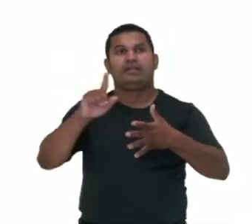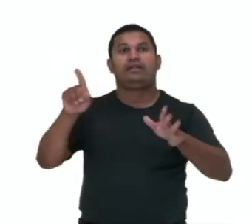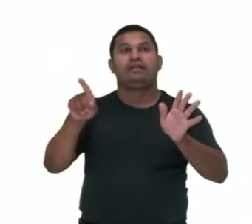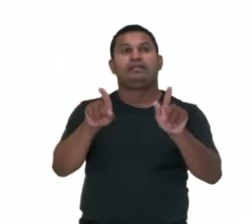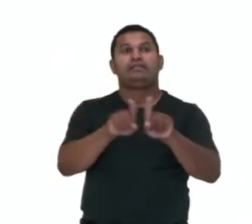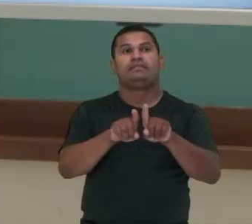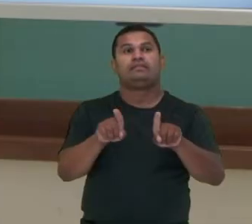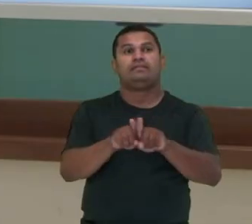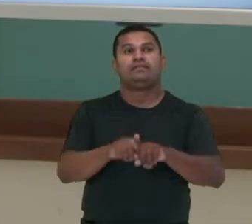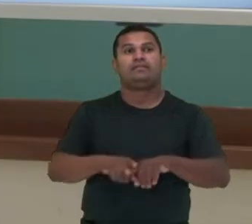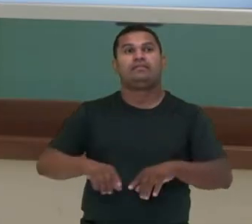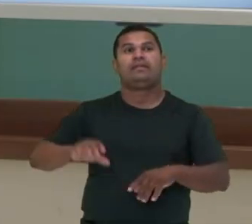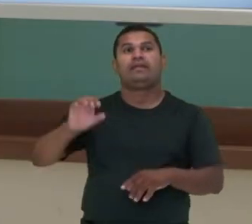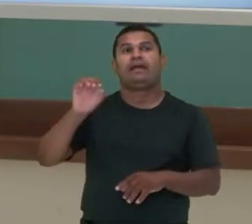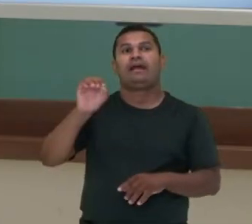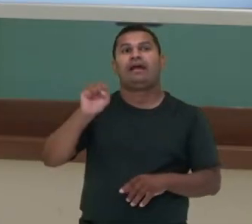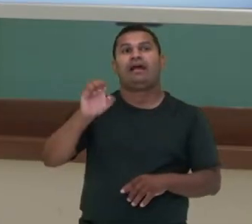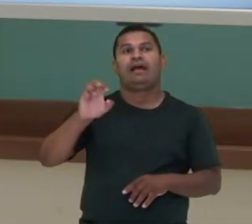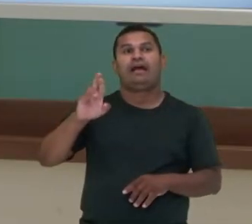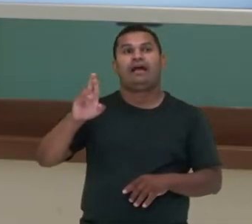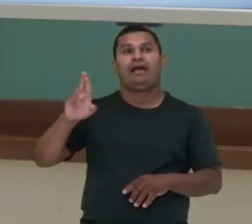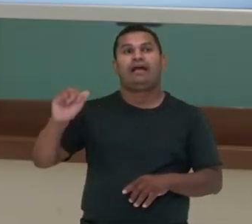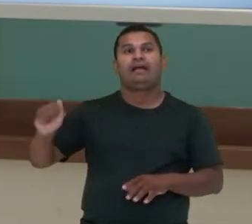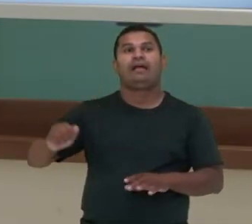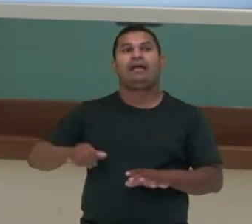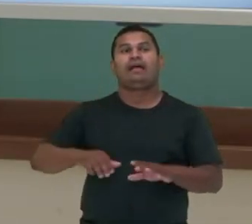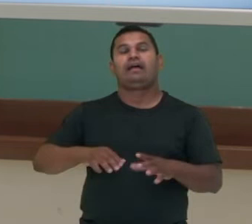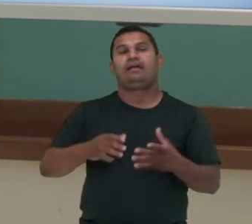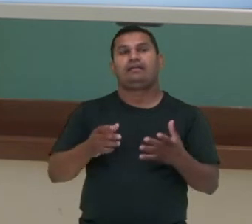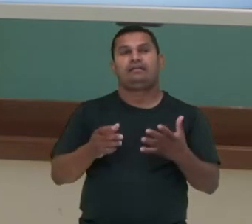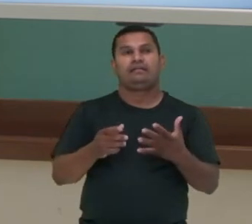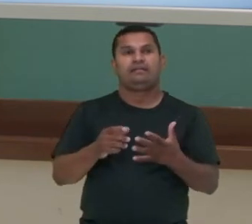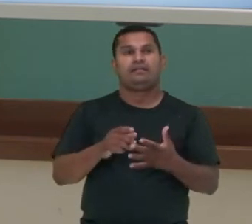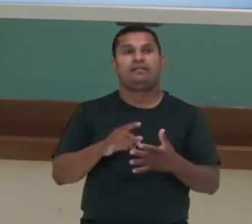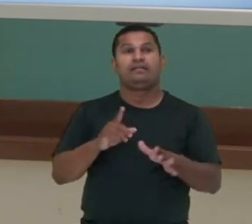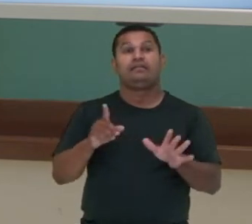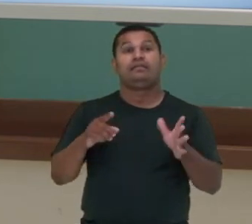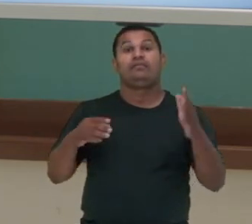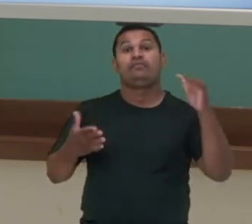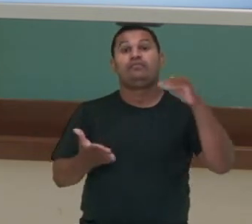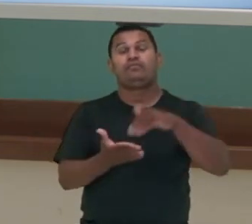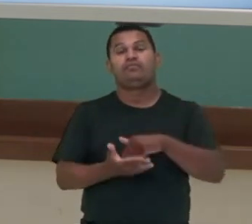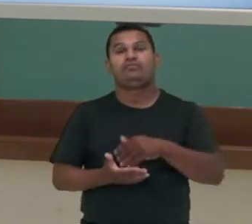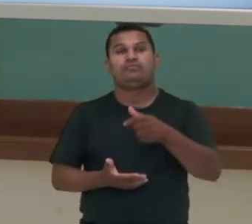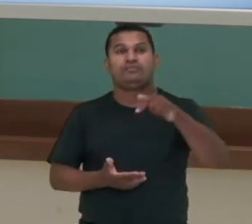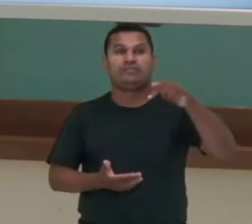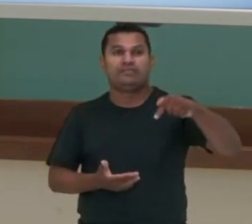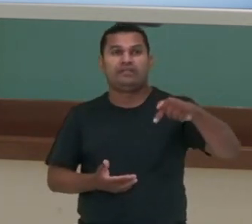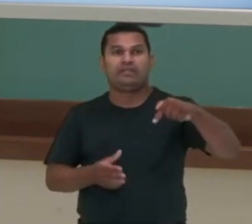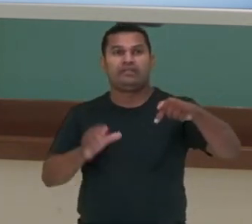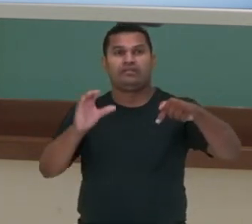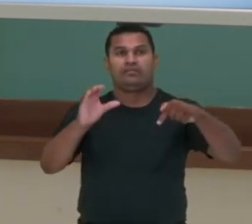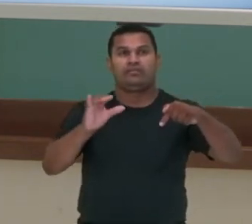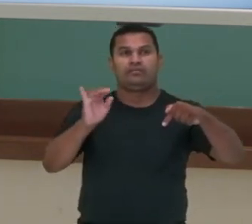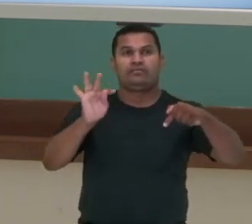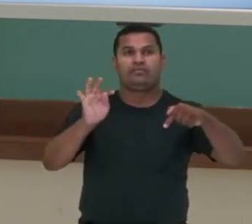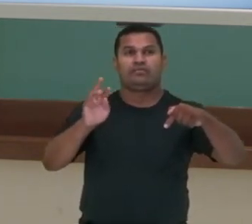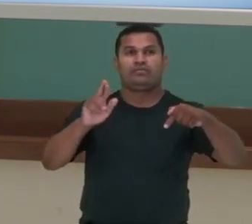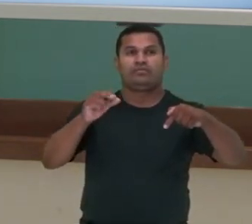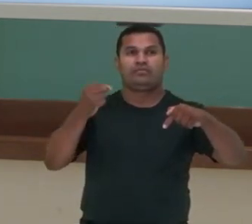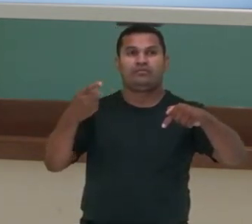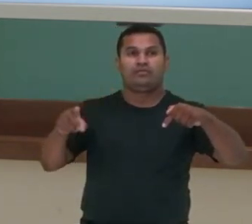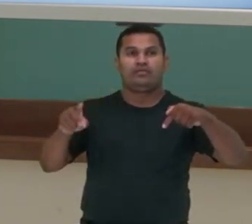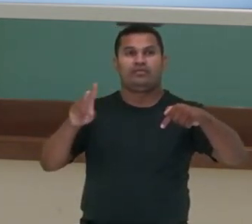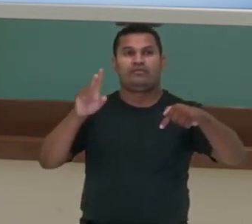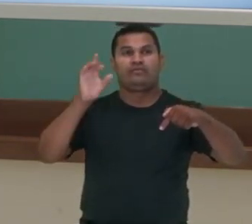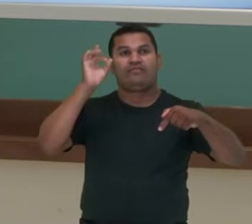as reservas da biosfera, ou seja, áreas para manter ali características originais